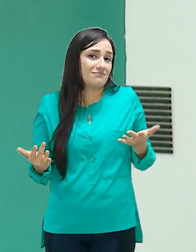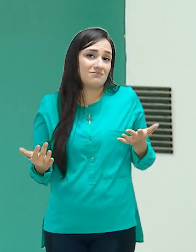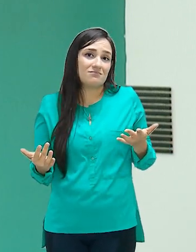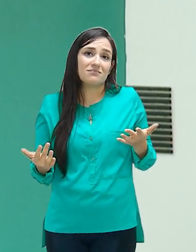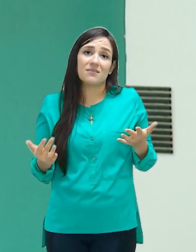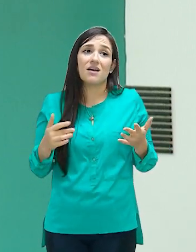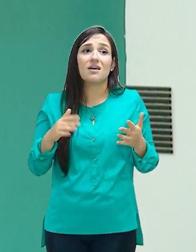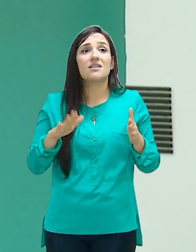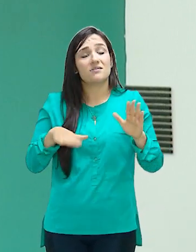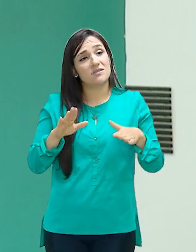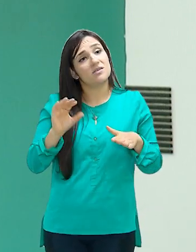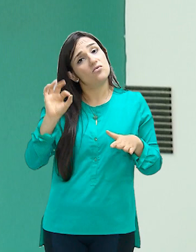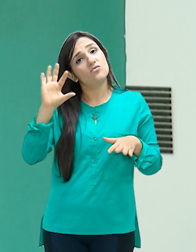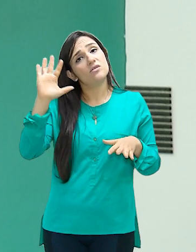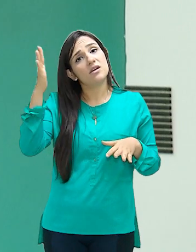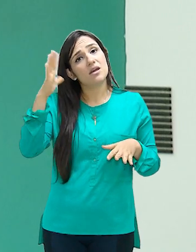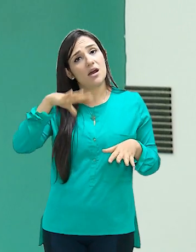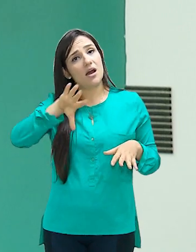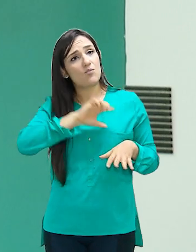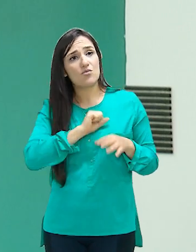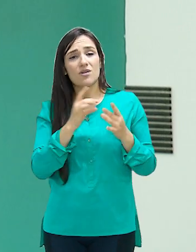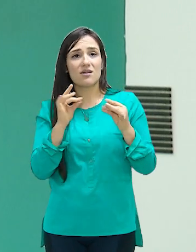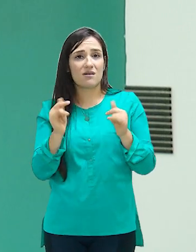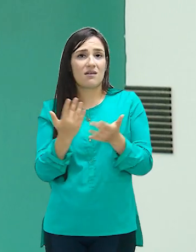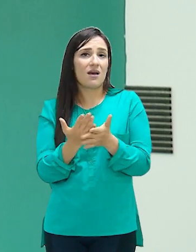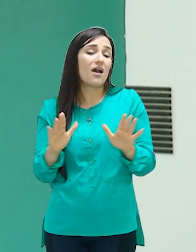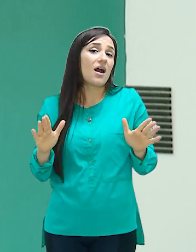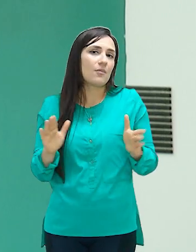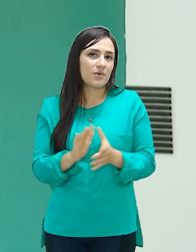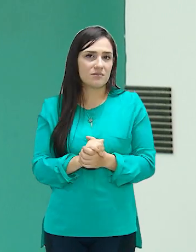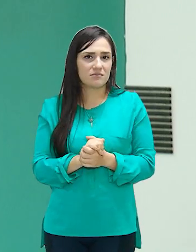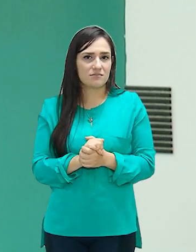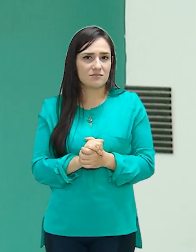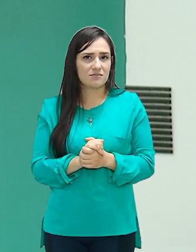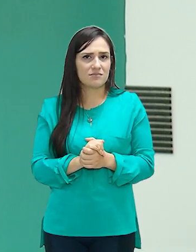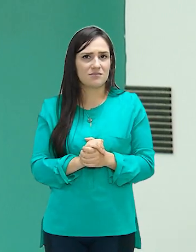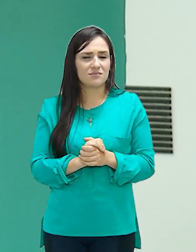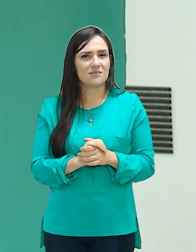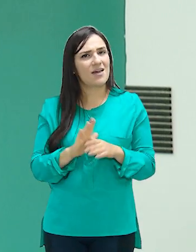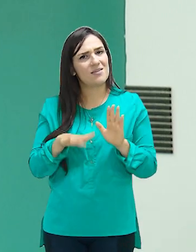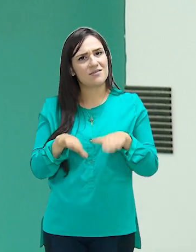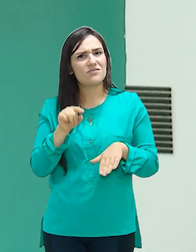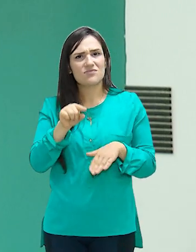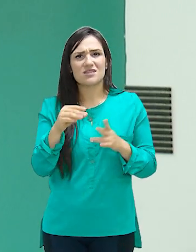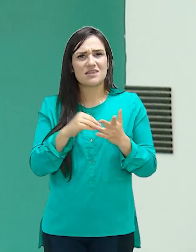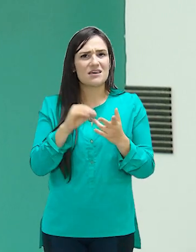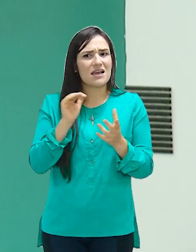E o amor um dia acaba. Às vezes você casa pensando assim, a maioria,